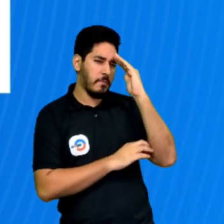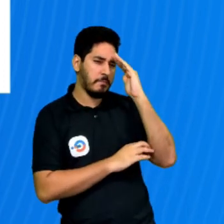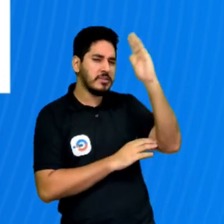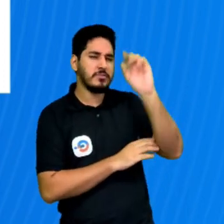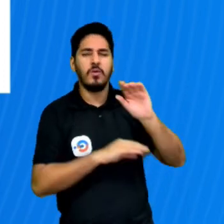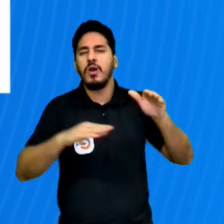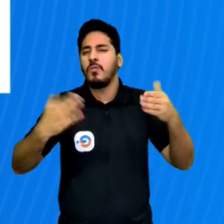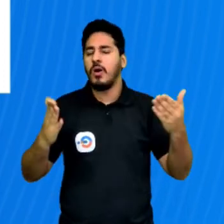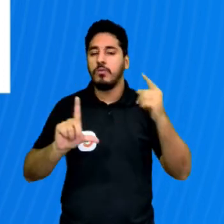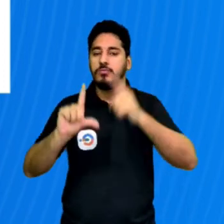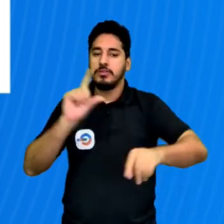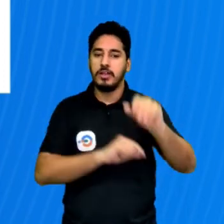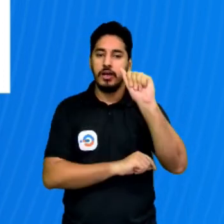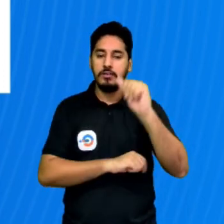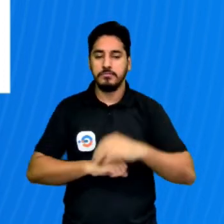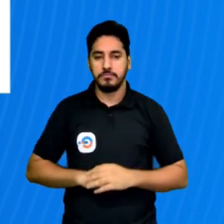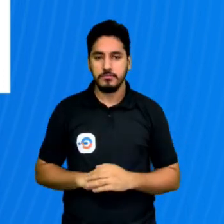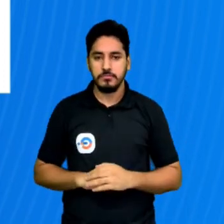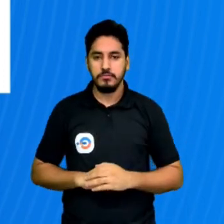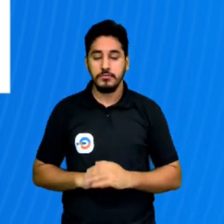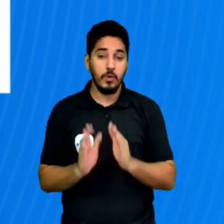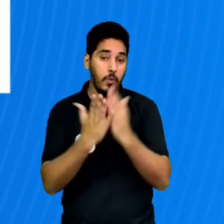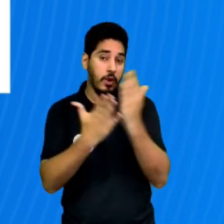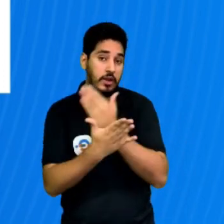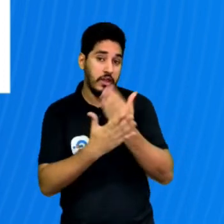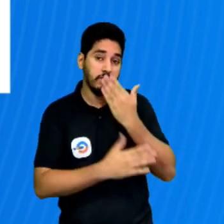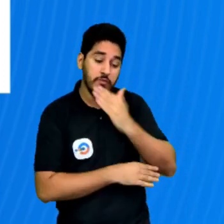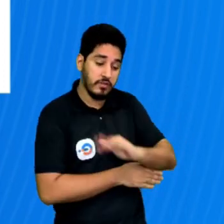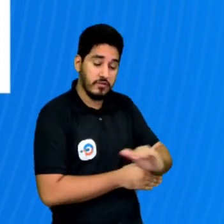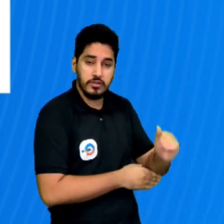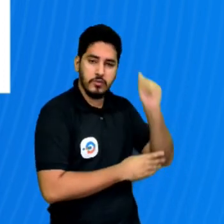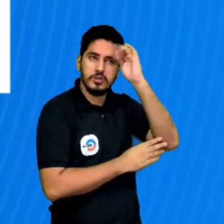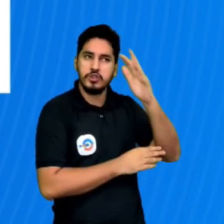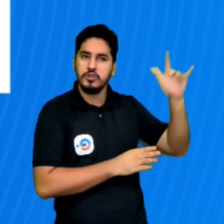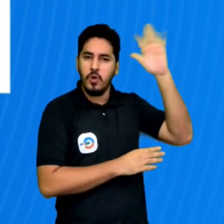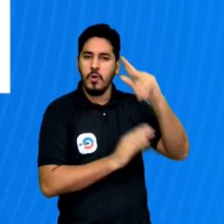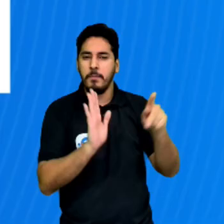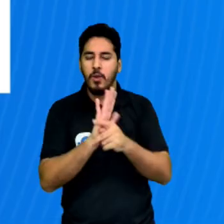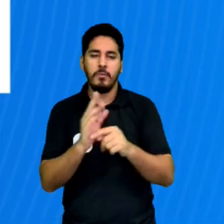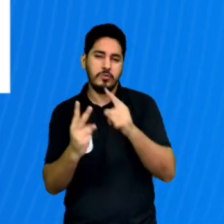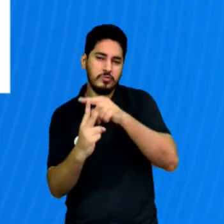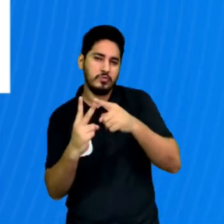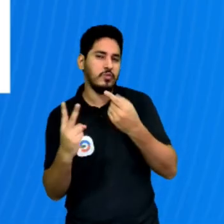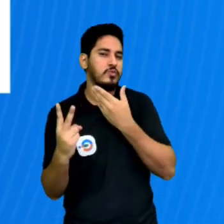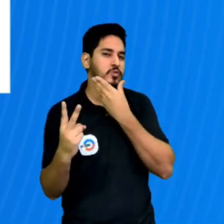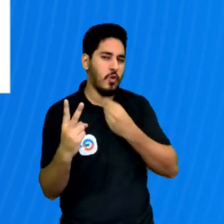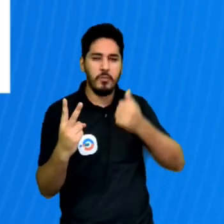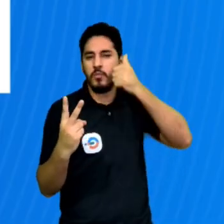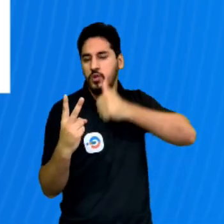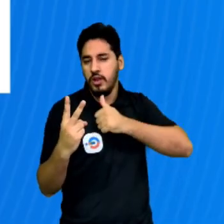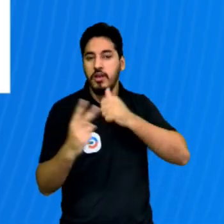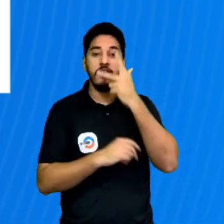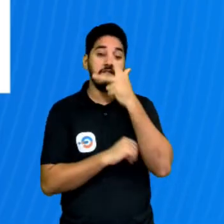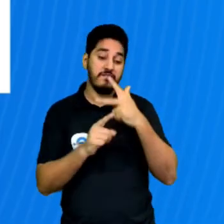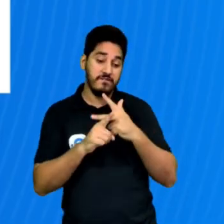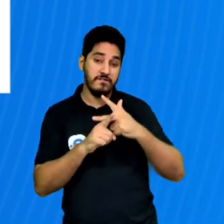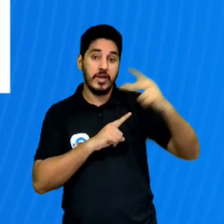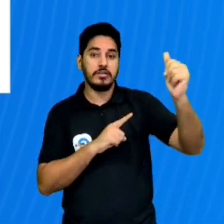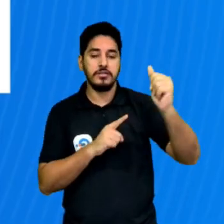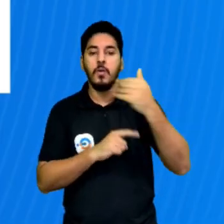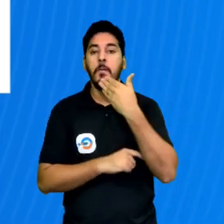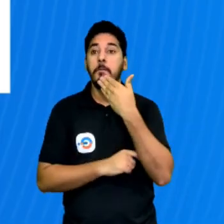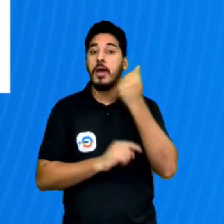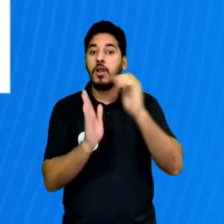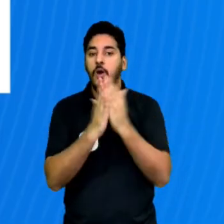trecho, letra A. O livro infantil Sonhos, de Silvana Tavano e Daniel Kondo, venceu o prêmio Jabuti de Melhor